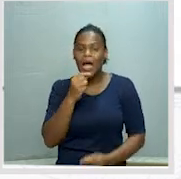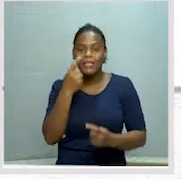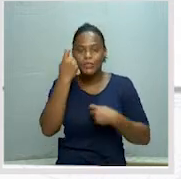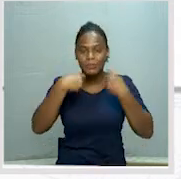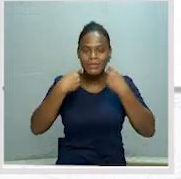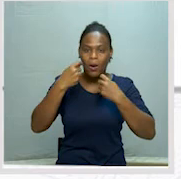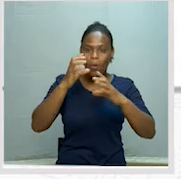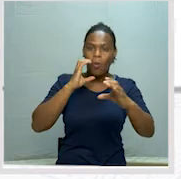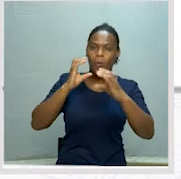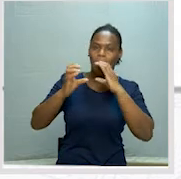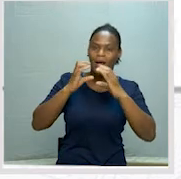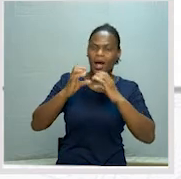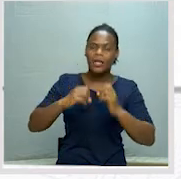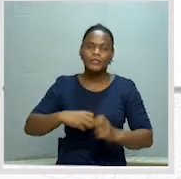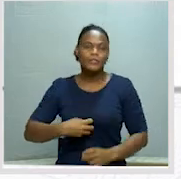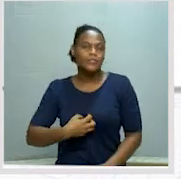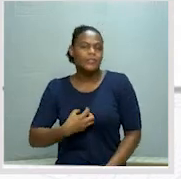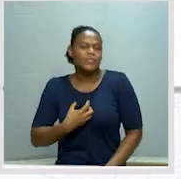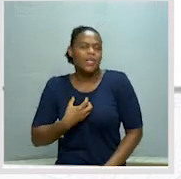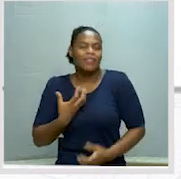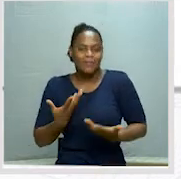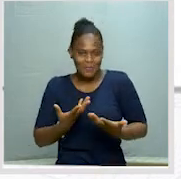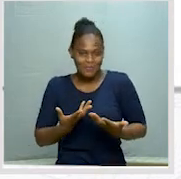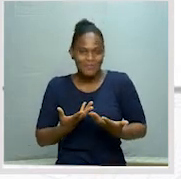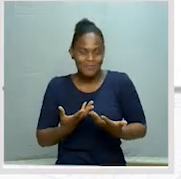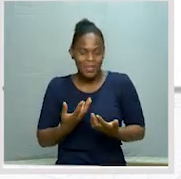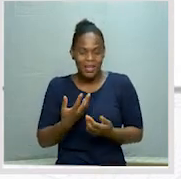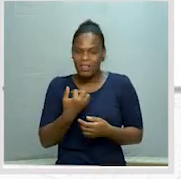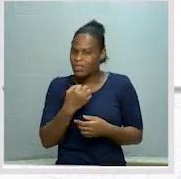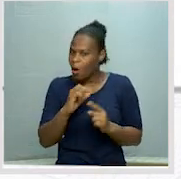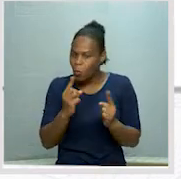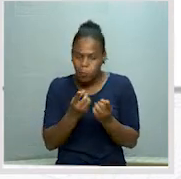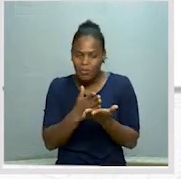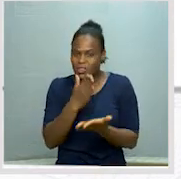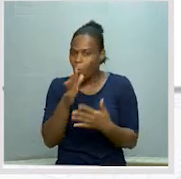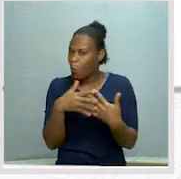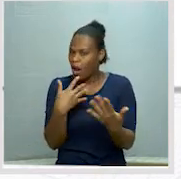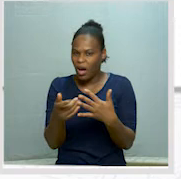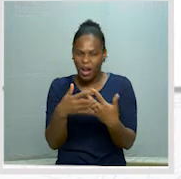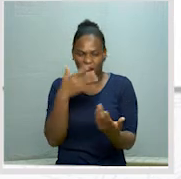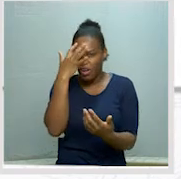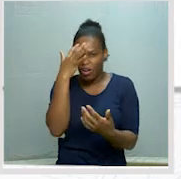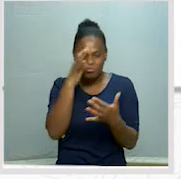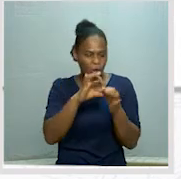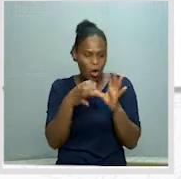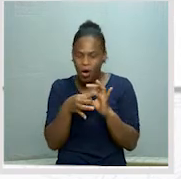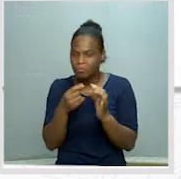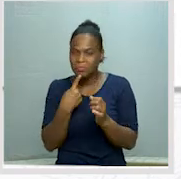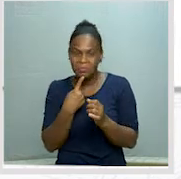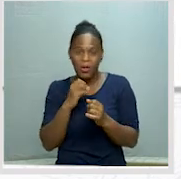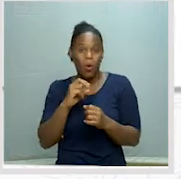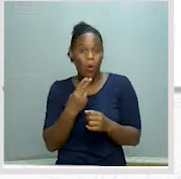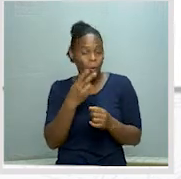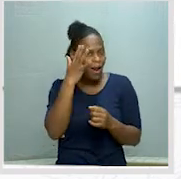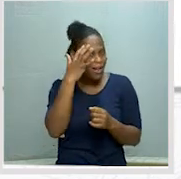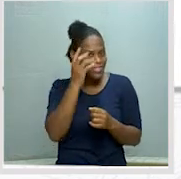a comunicação de um sentimento. Não se reduz a qualquer juízo lógico do entendimento